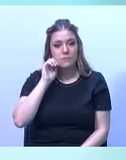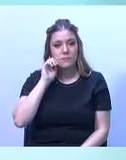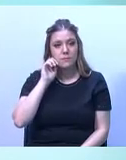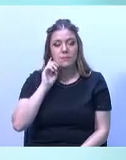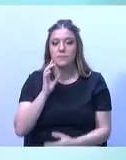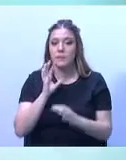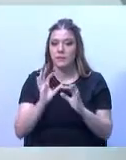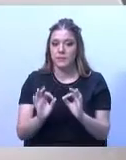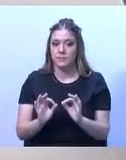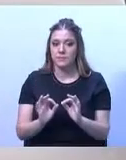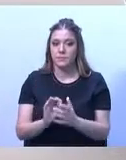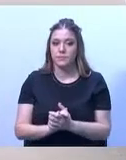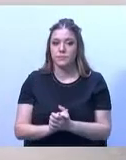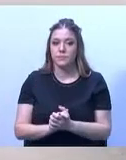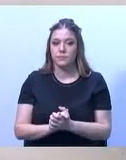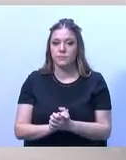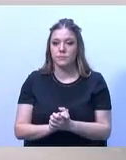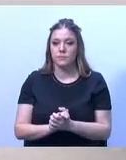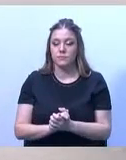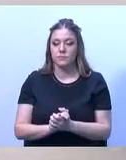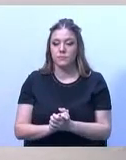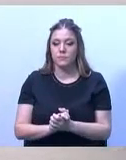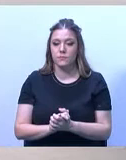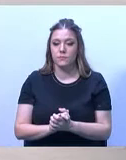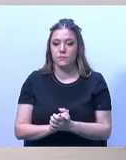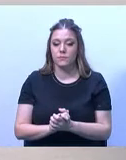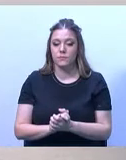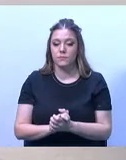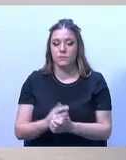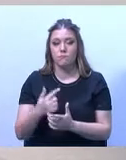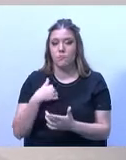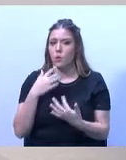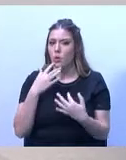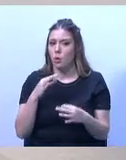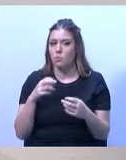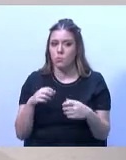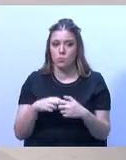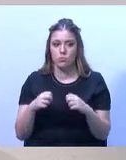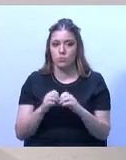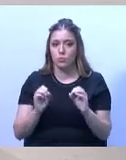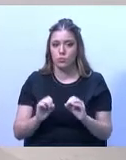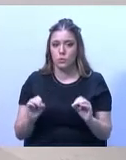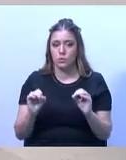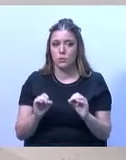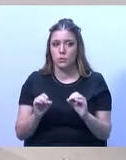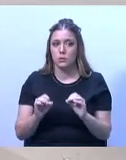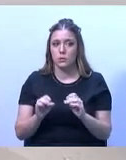assim, a minha questão é a seguinte. Pronto. Eu, durante o dia, ando normalmente, sem problemas nenhuns.